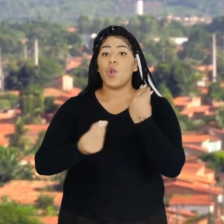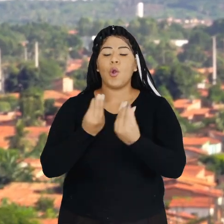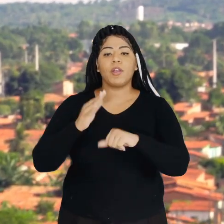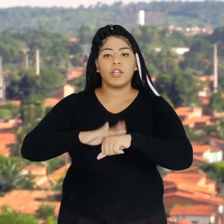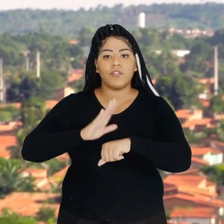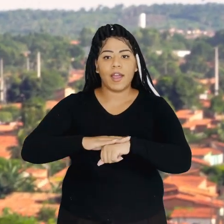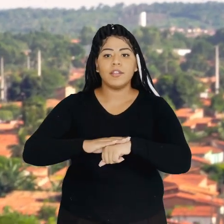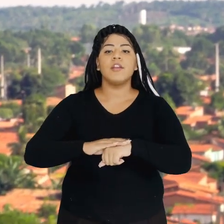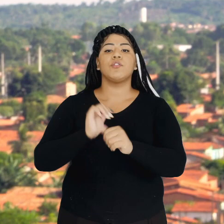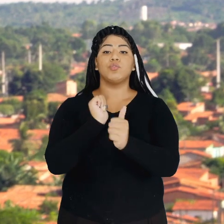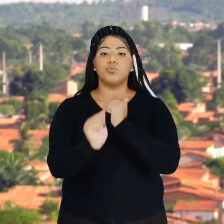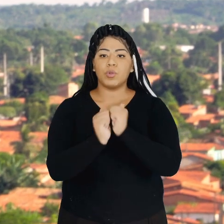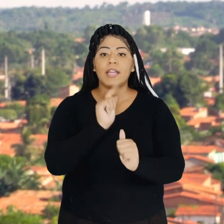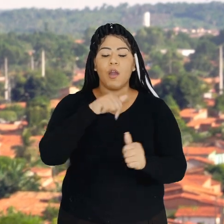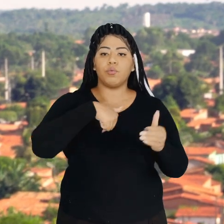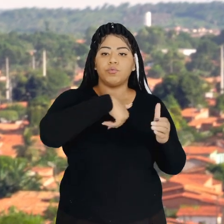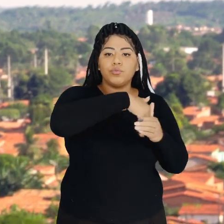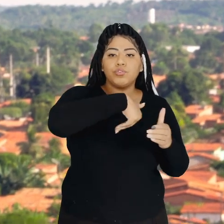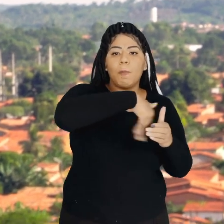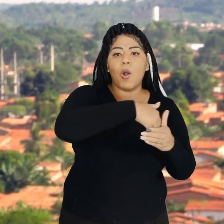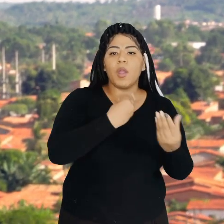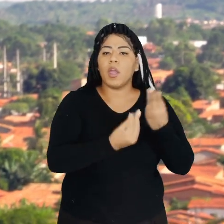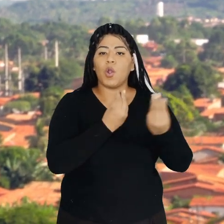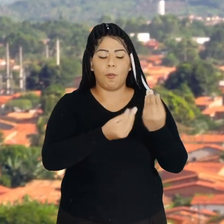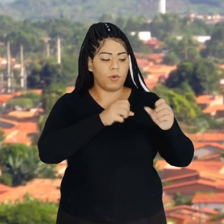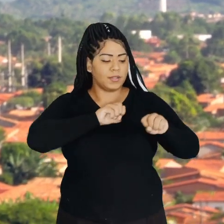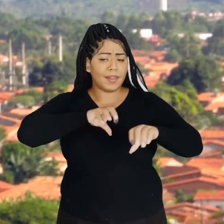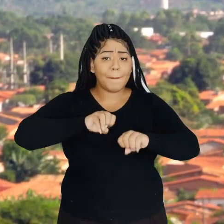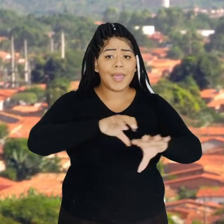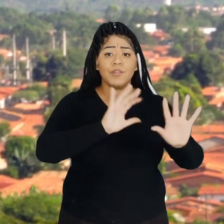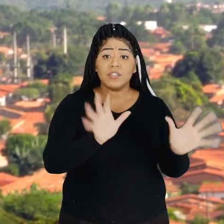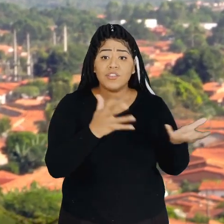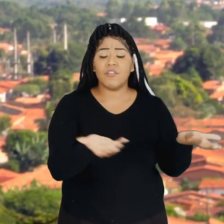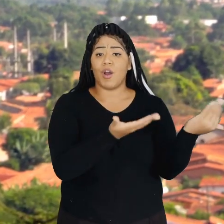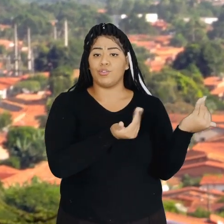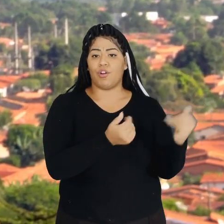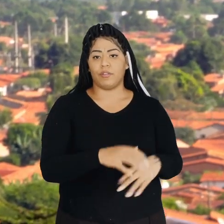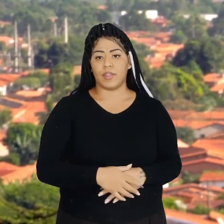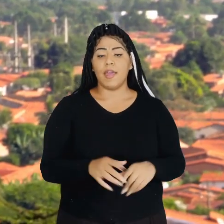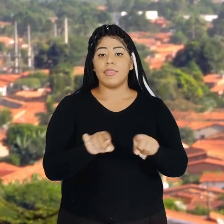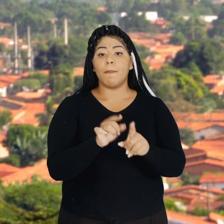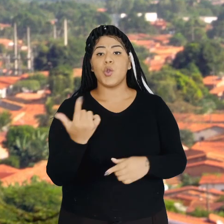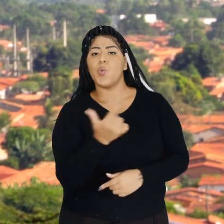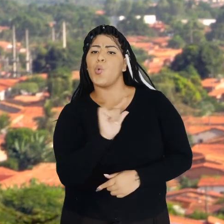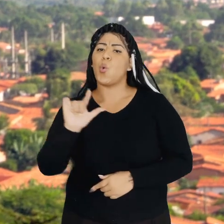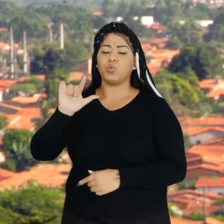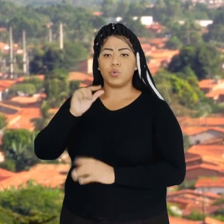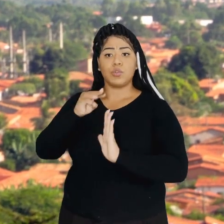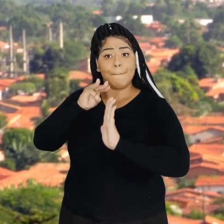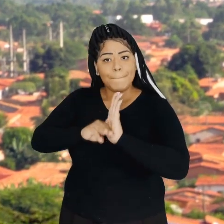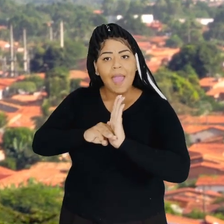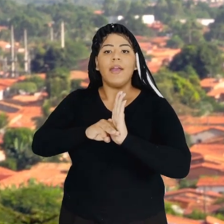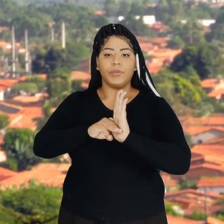usa o futebol como ferramenta educativa e de aprendizagem, aliado a outras metodologias que a Plan e